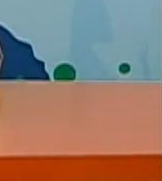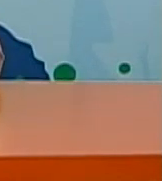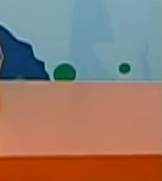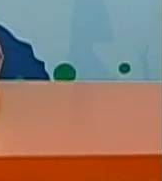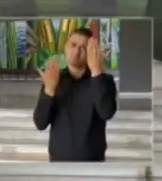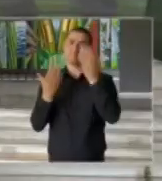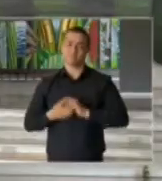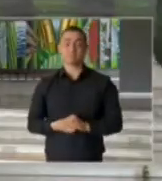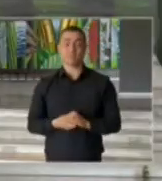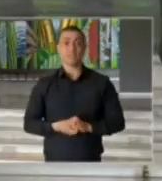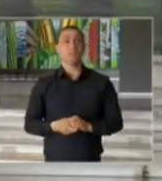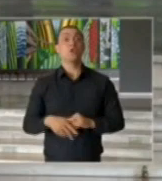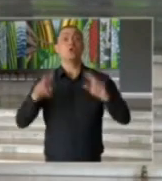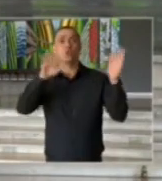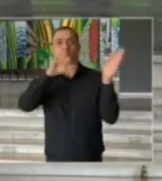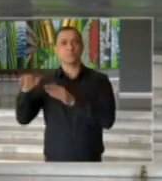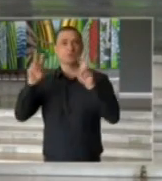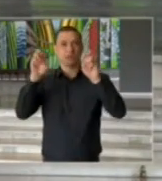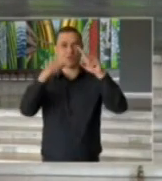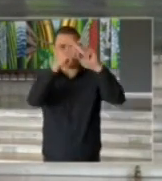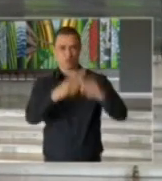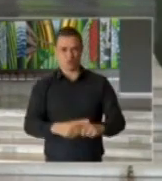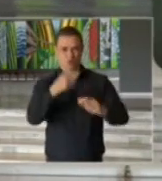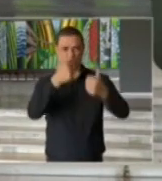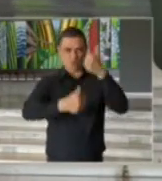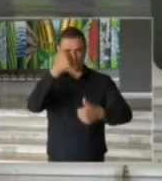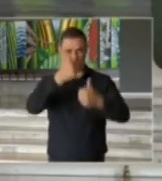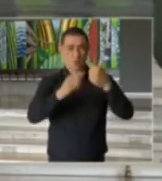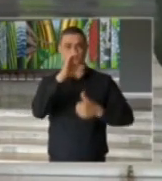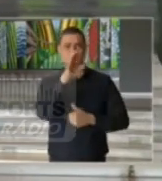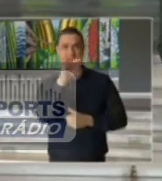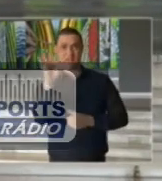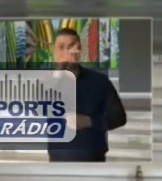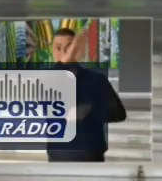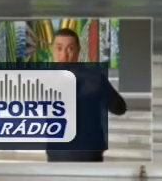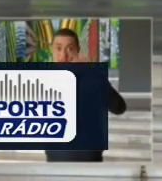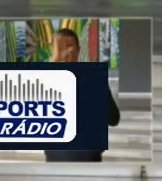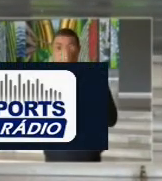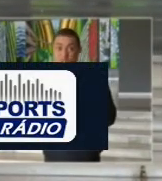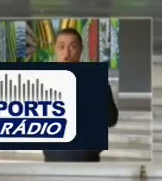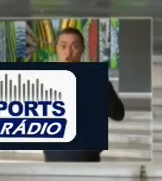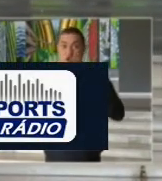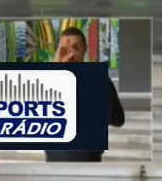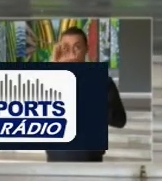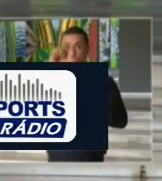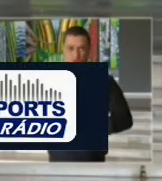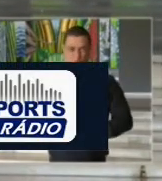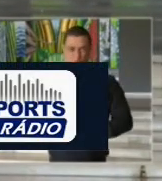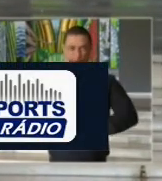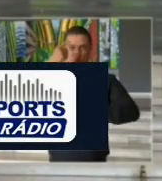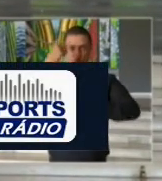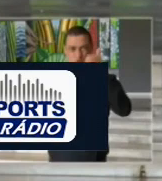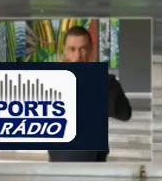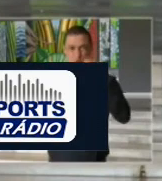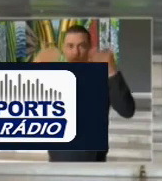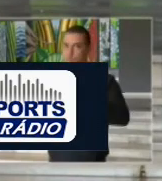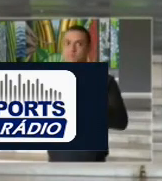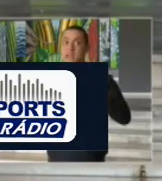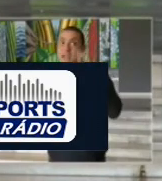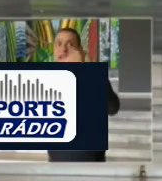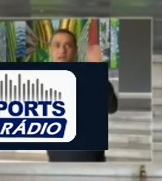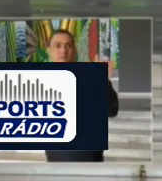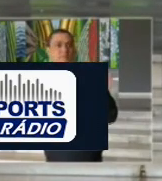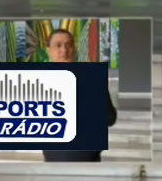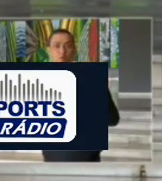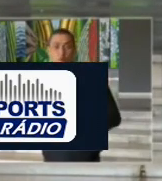Dória. Em relação à CBF e ao futebol, a decisão da CBF de voltar no dia 9 de agosto, não houve consulta